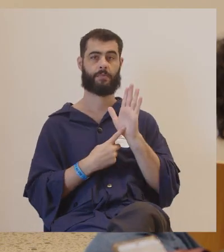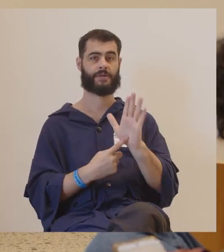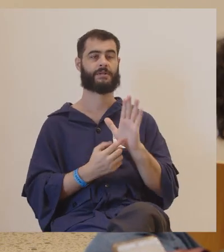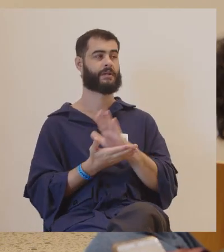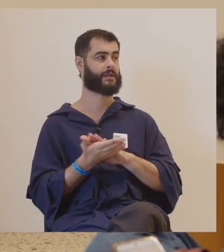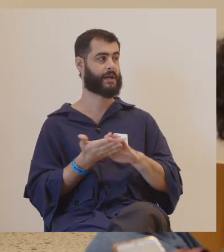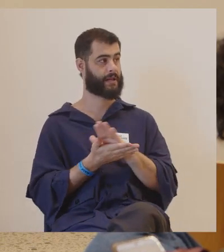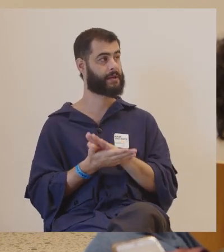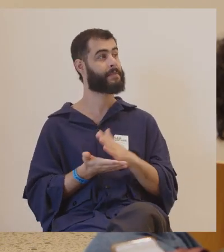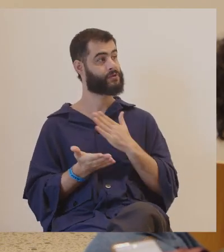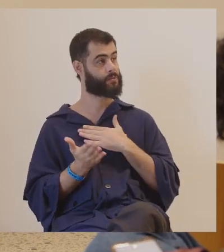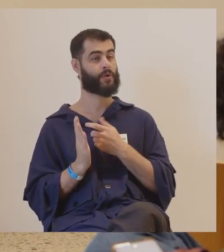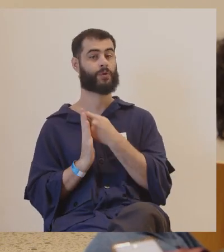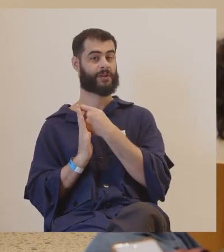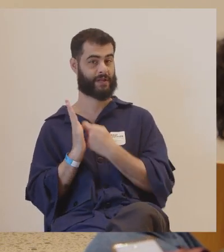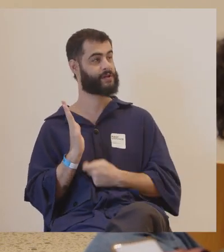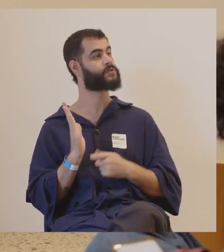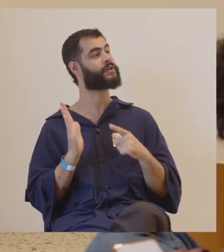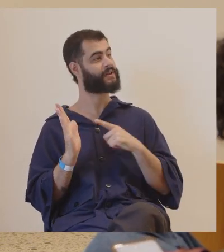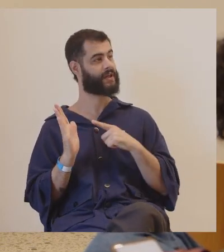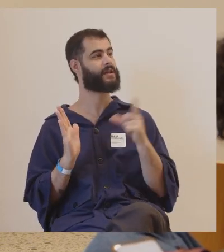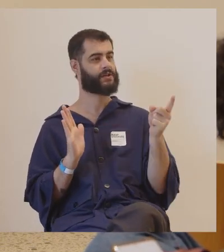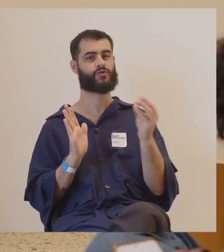está no meu texto, né?